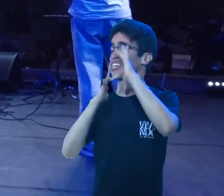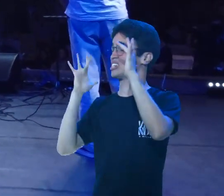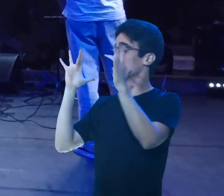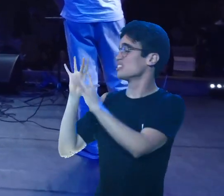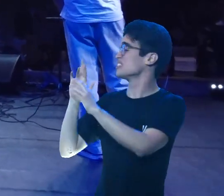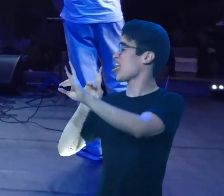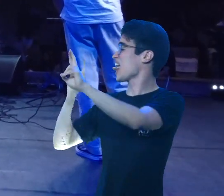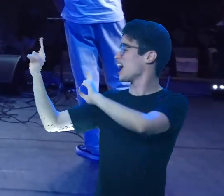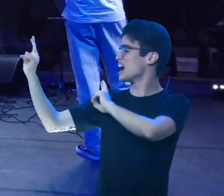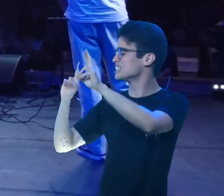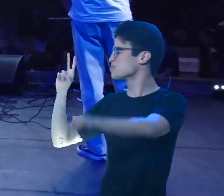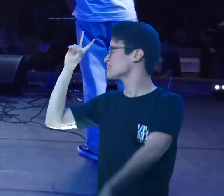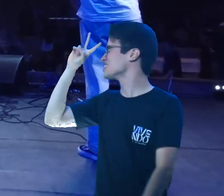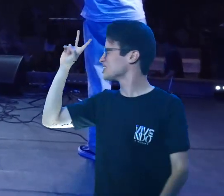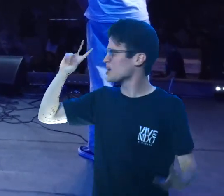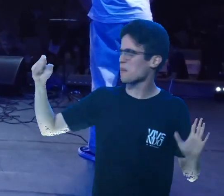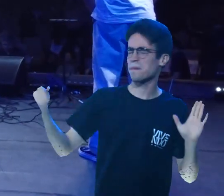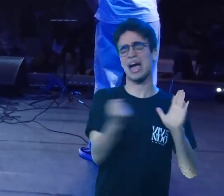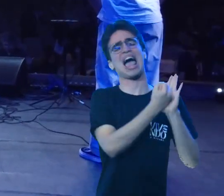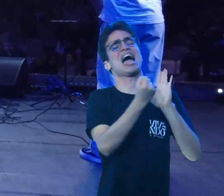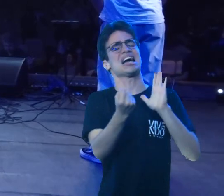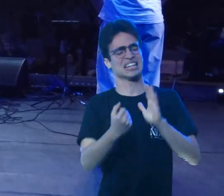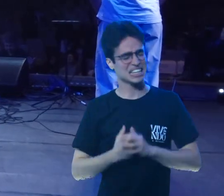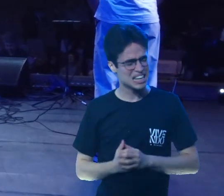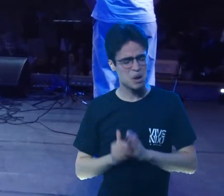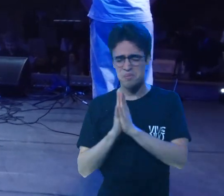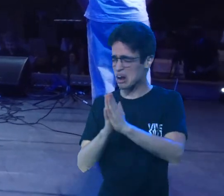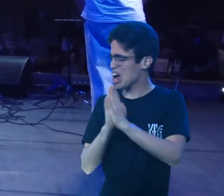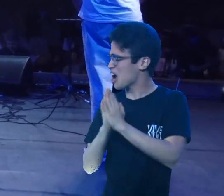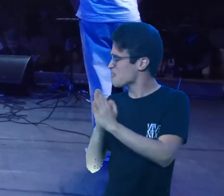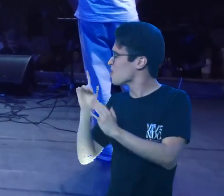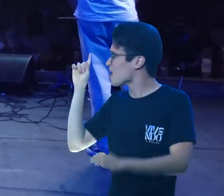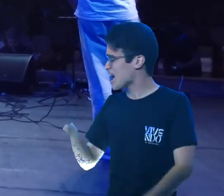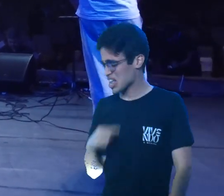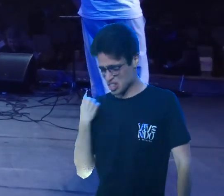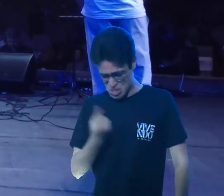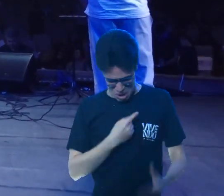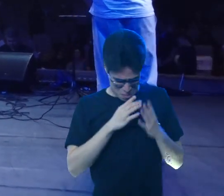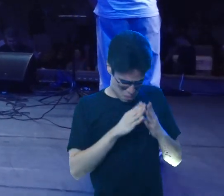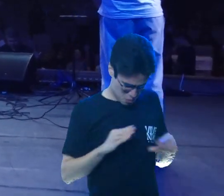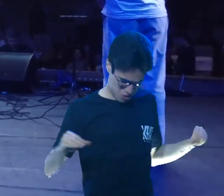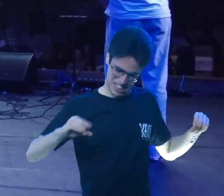Pai. Não nos poupe, Jesus.